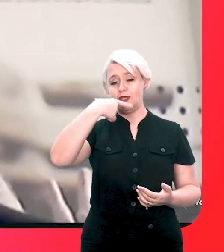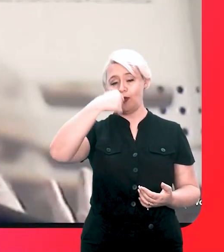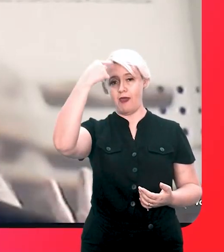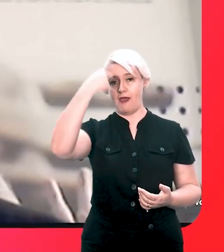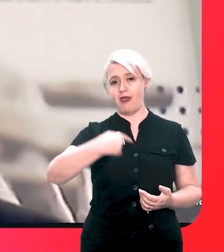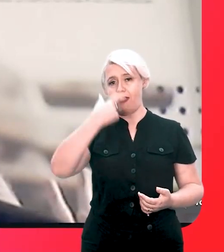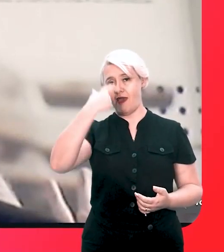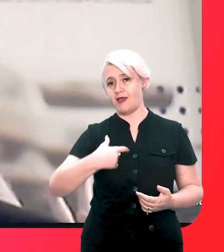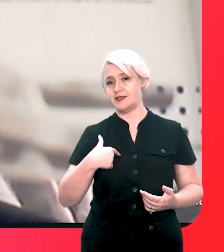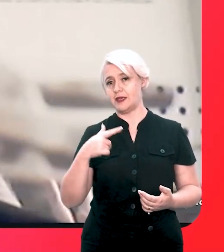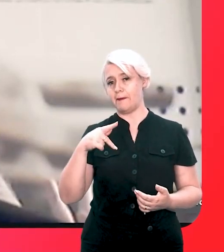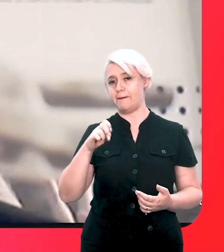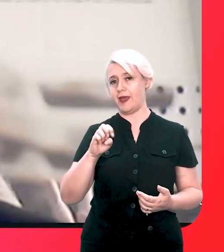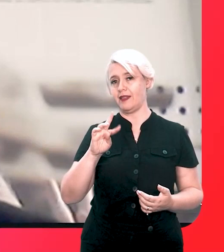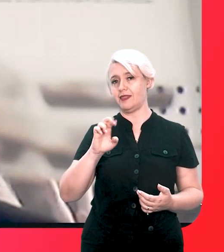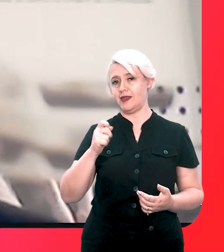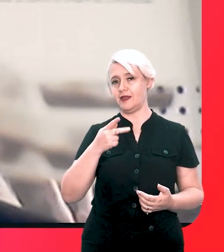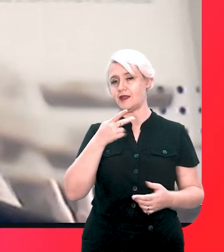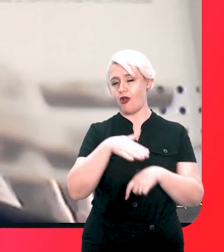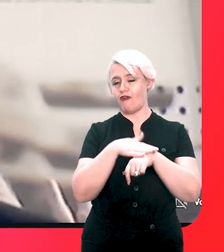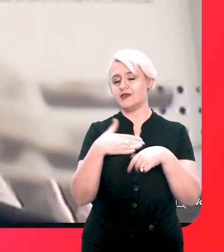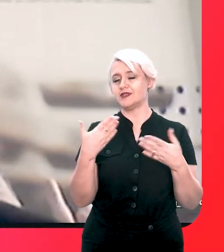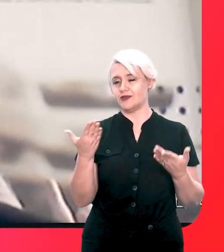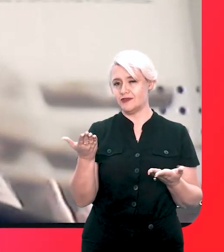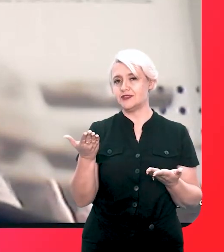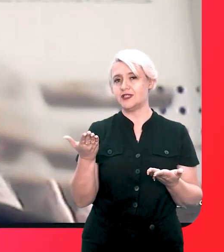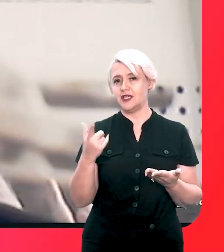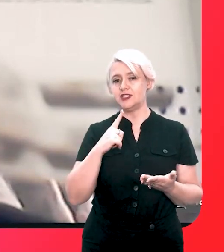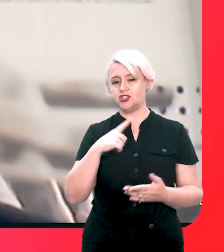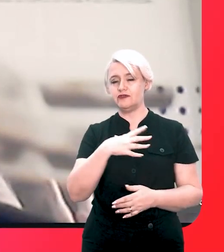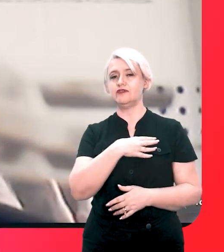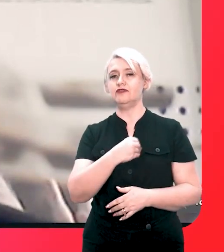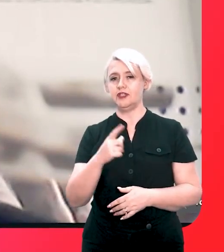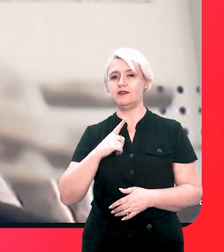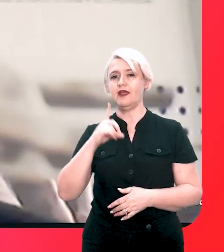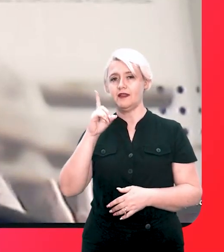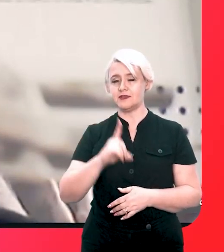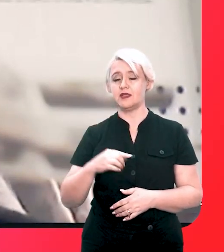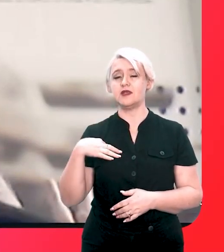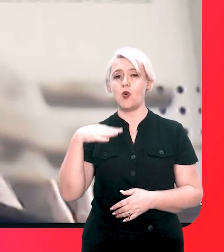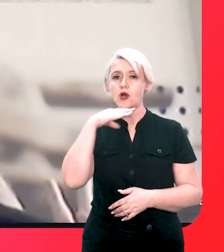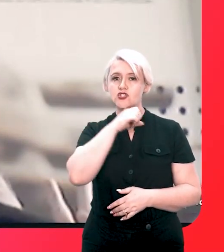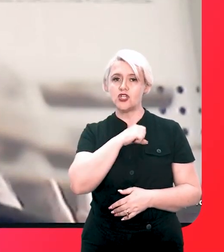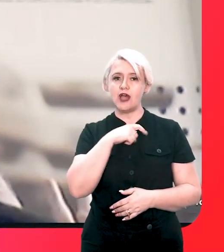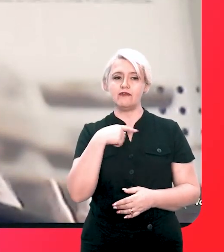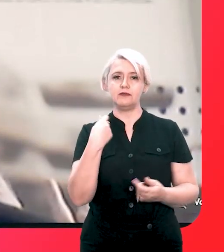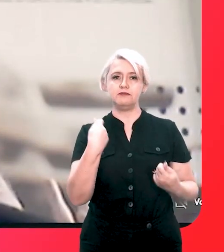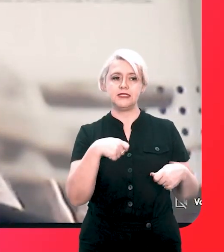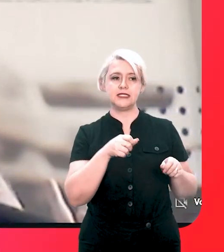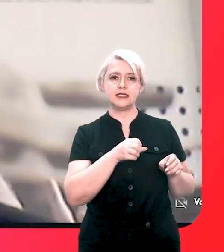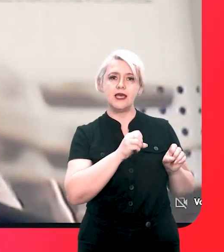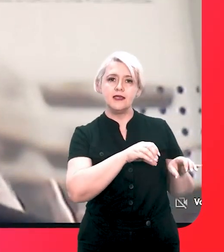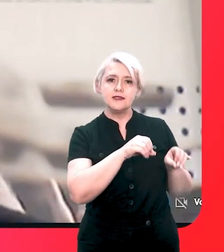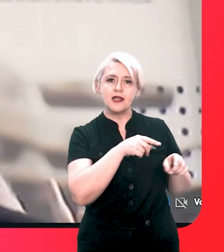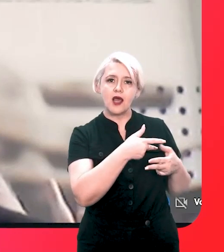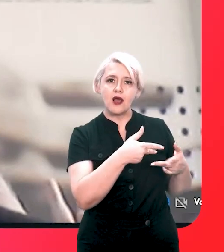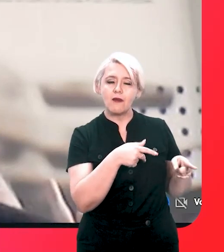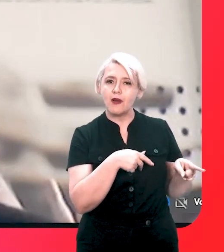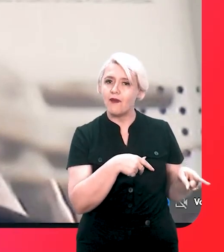aqui falando contigo, sem dúvida nenhuma. Tive um filho com deficiência que eu achava que eu tinha que ensinar alguma